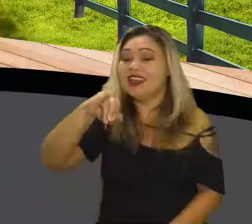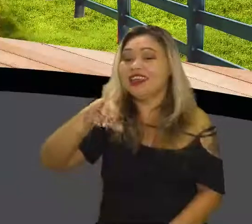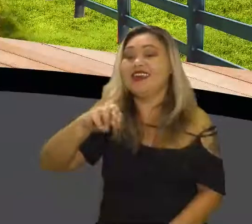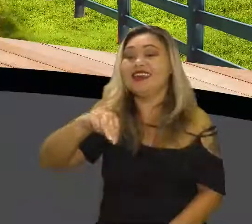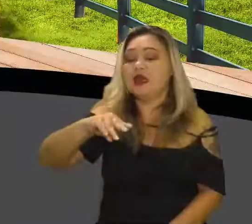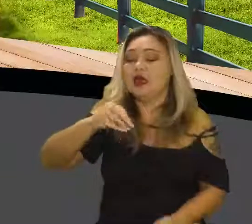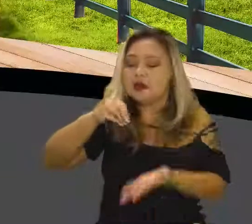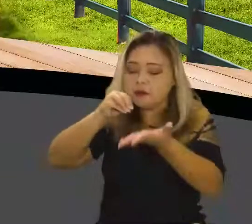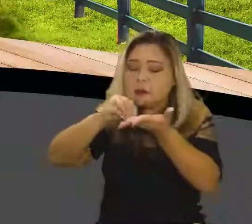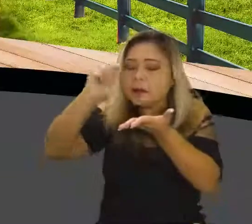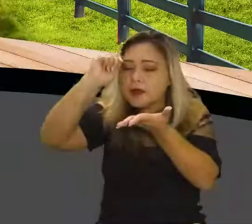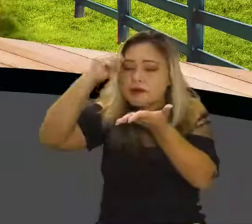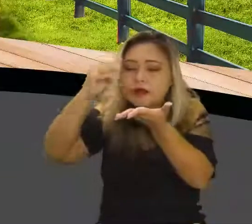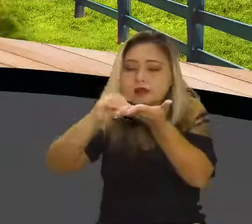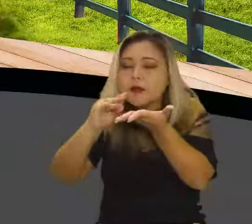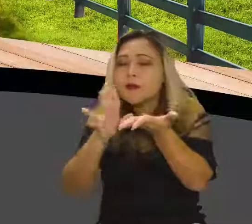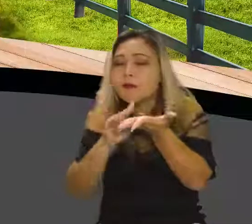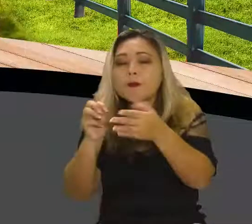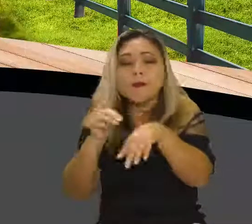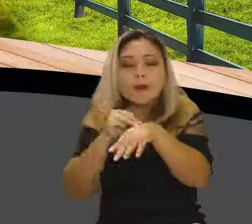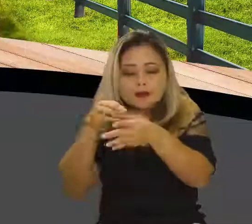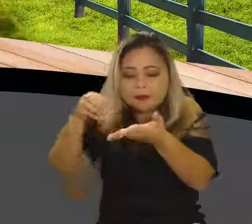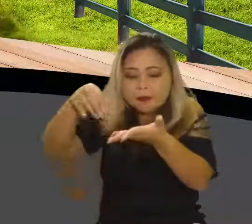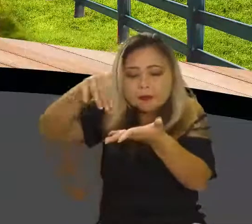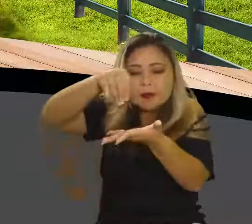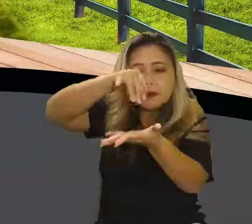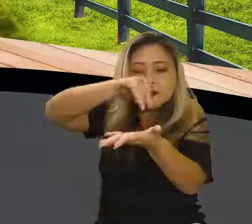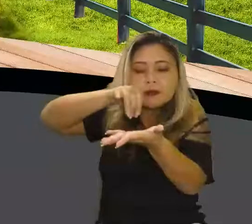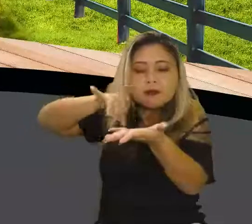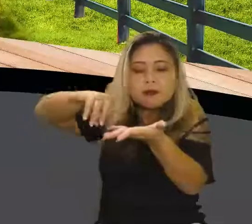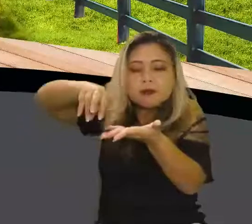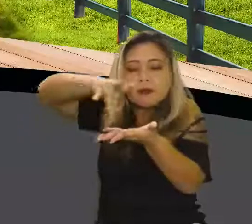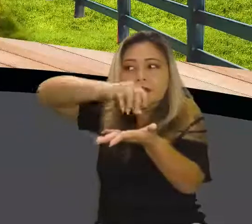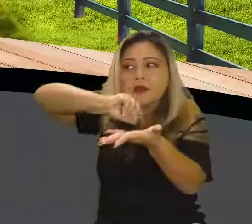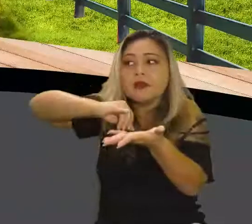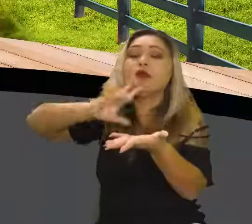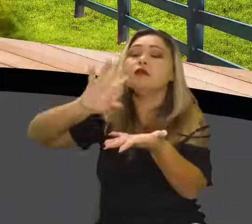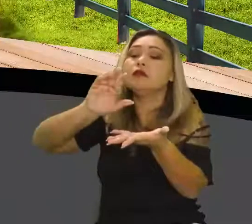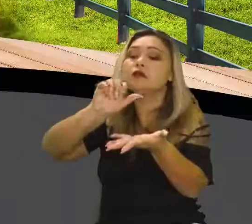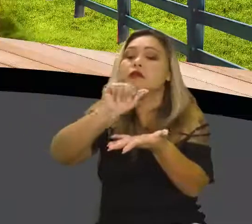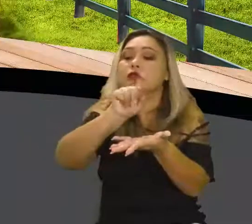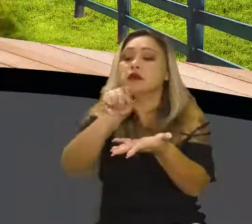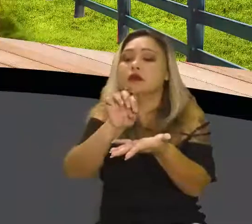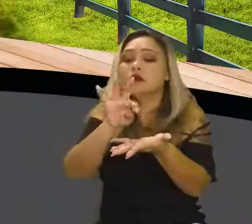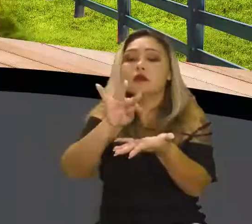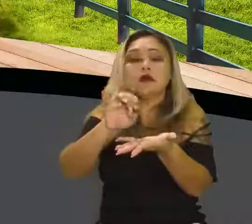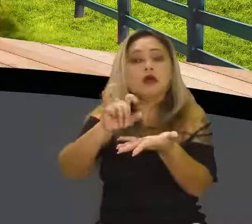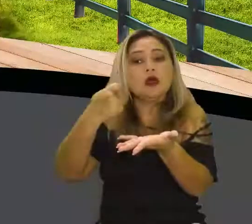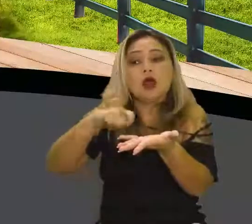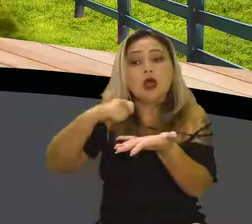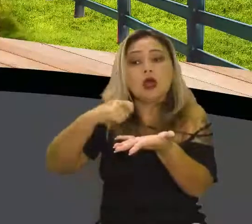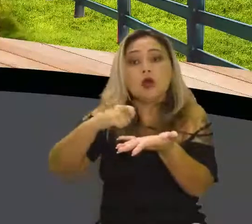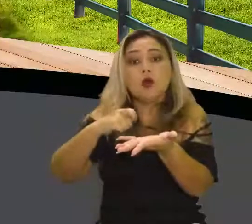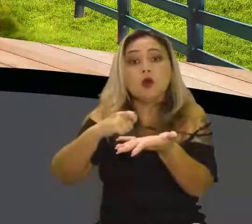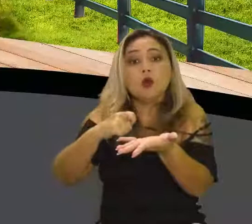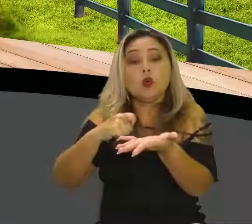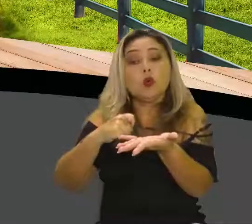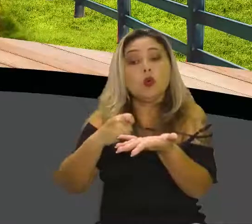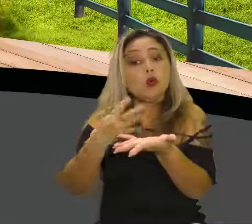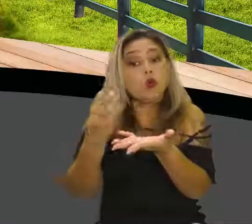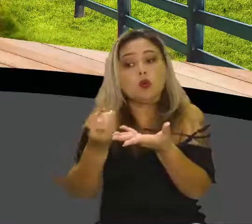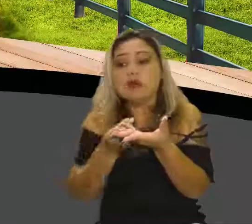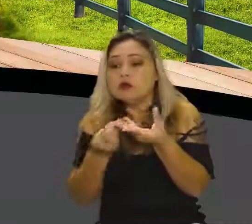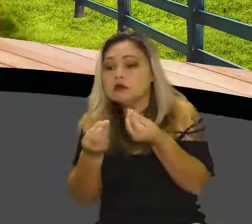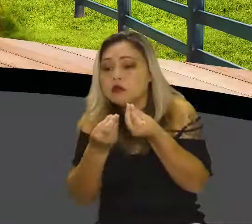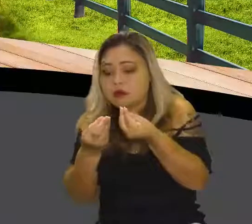Gergelim, preto, marrom, joga aquilo. Se você usou azeite, daí você não pode comer